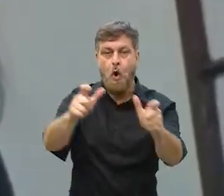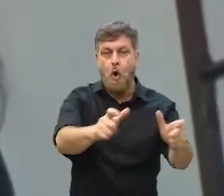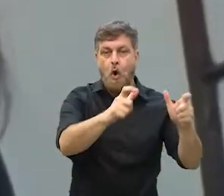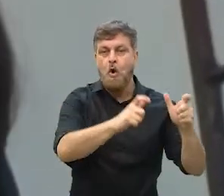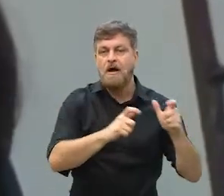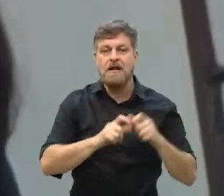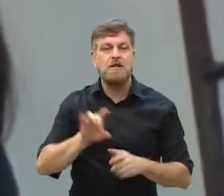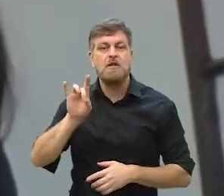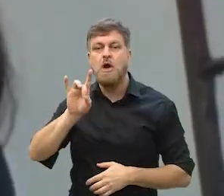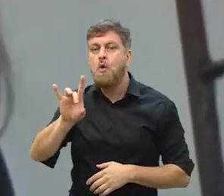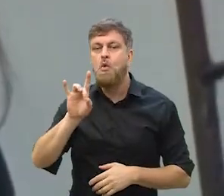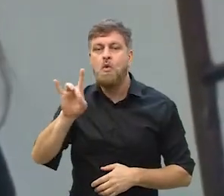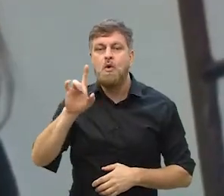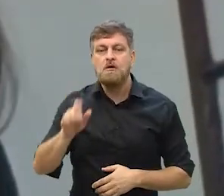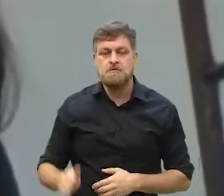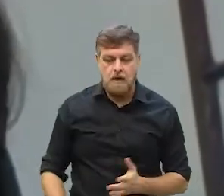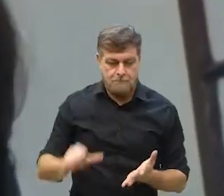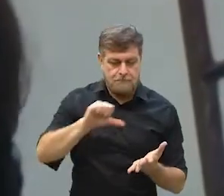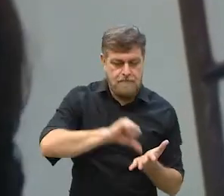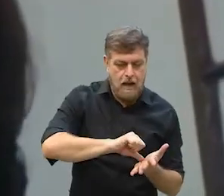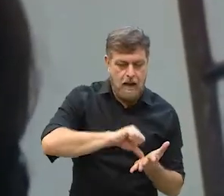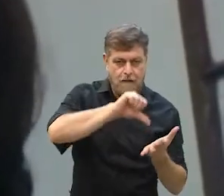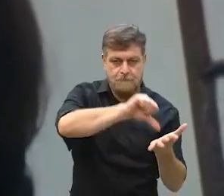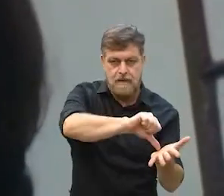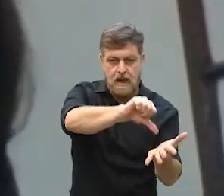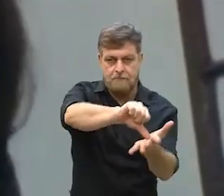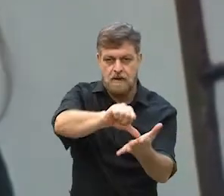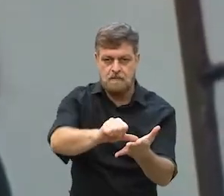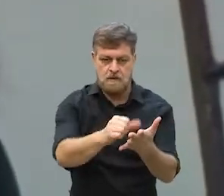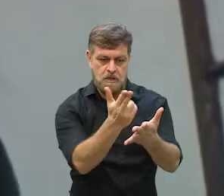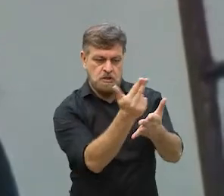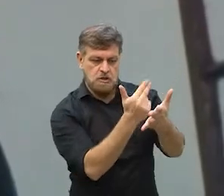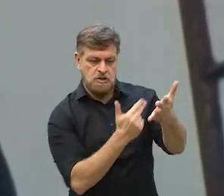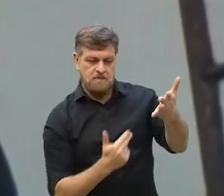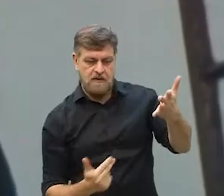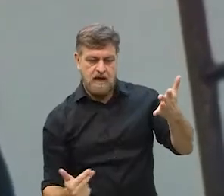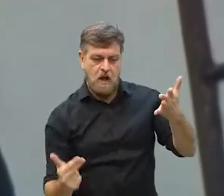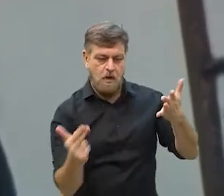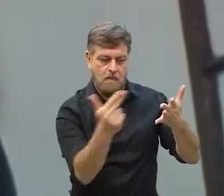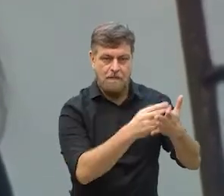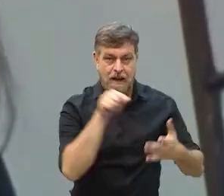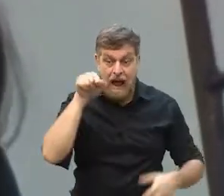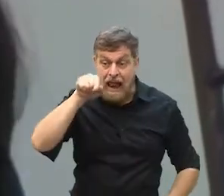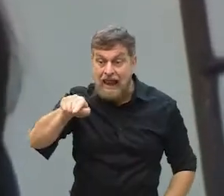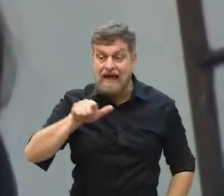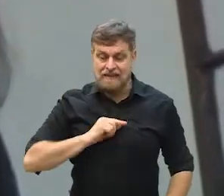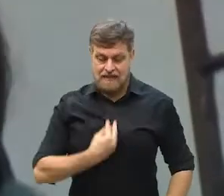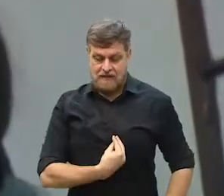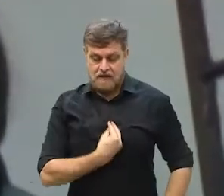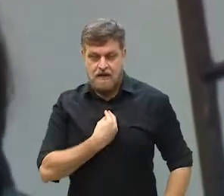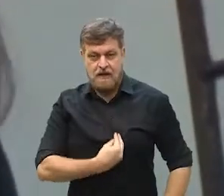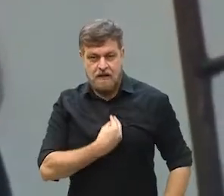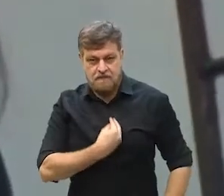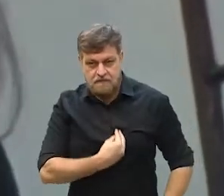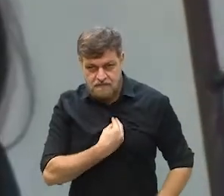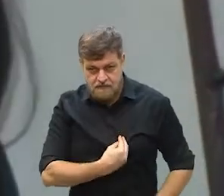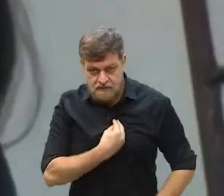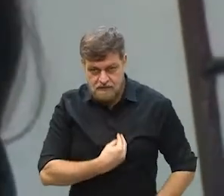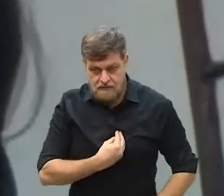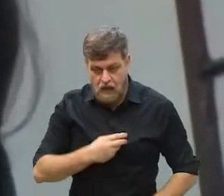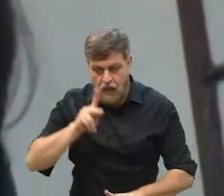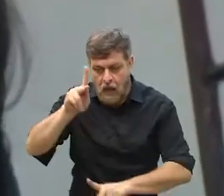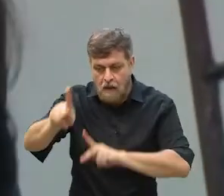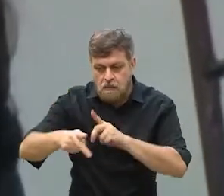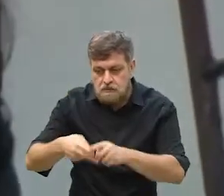são apenas aqueles pontos que nós colocamos nos mapas, mas os lugares são vividos e são percebidos